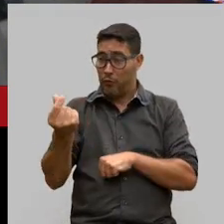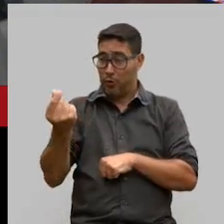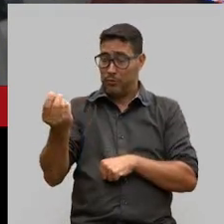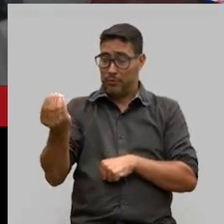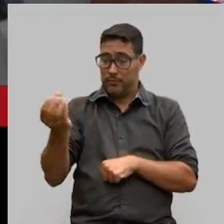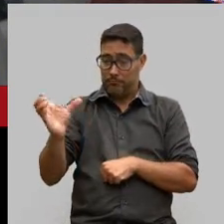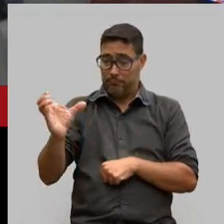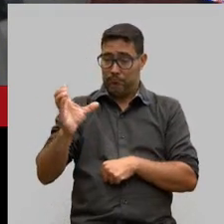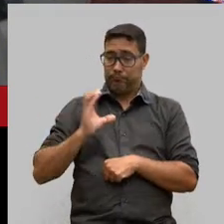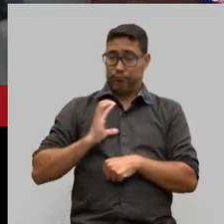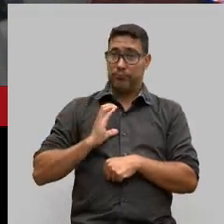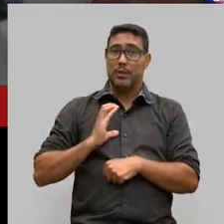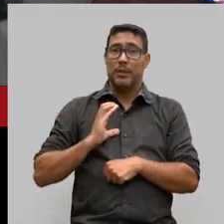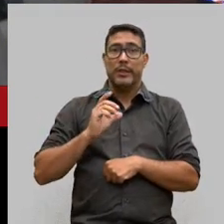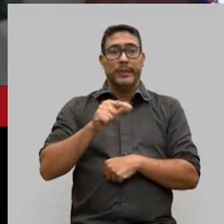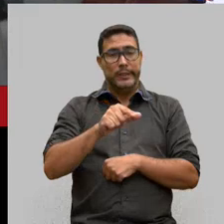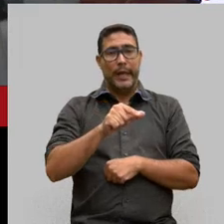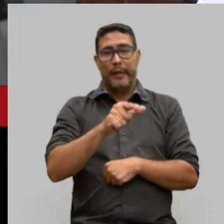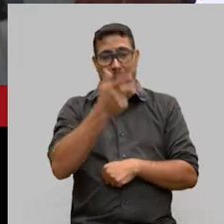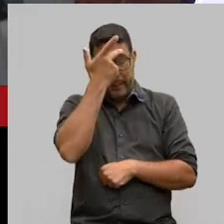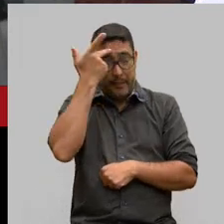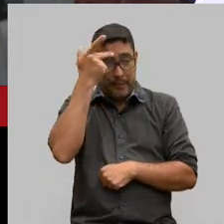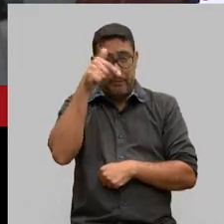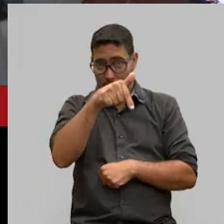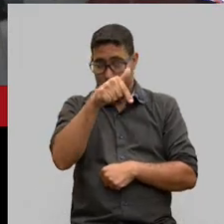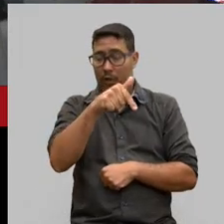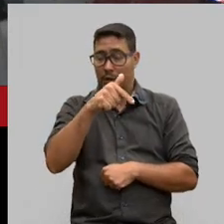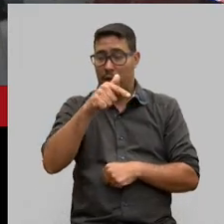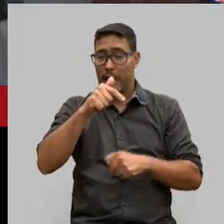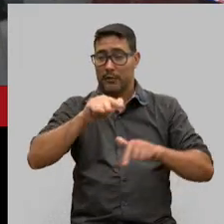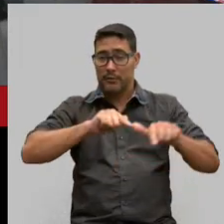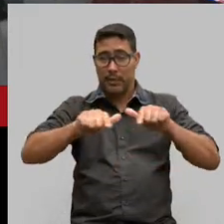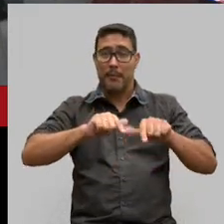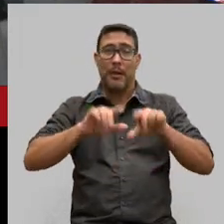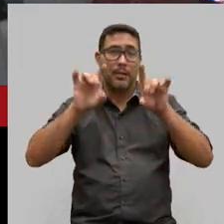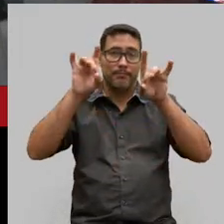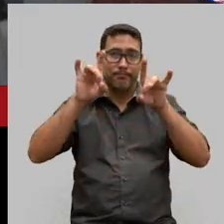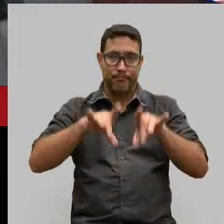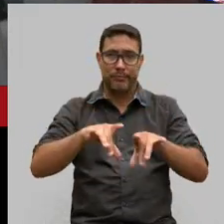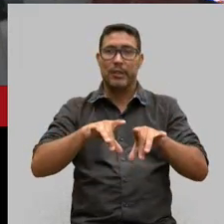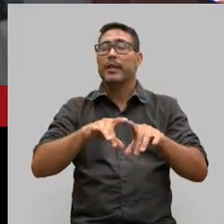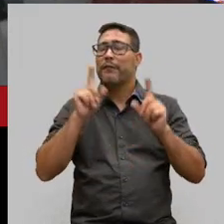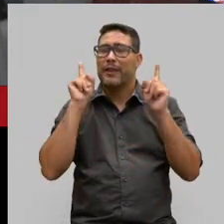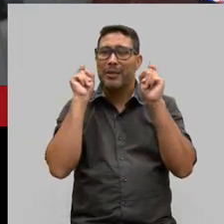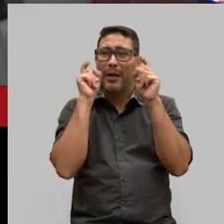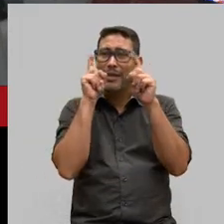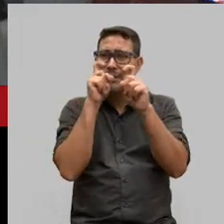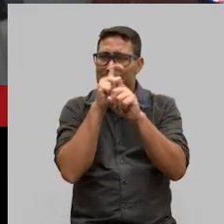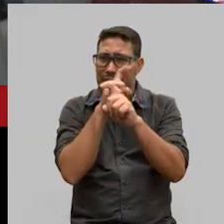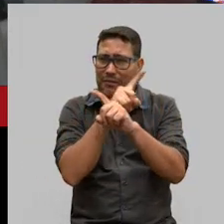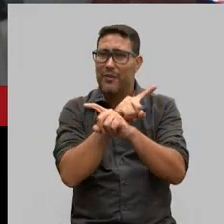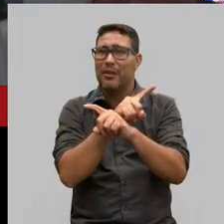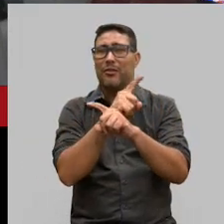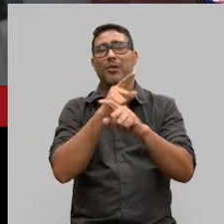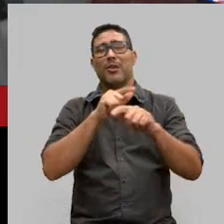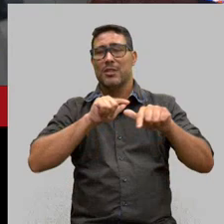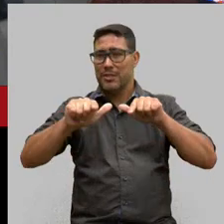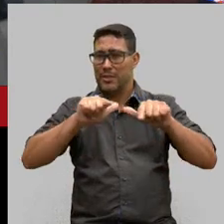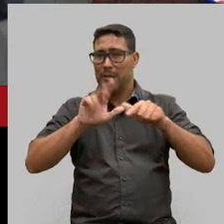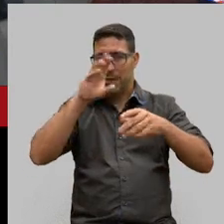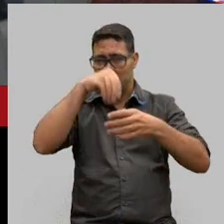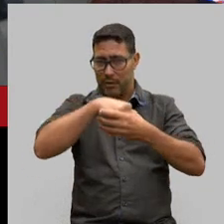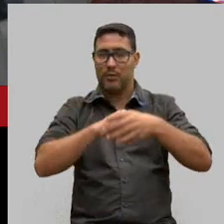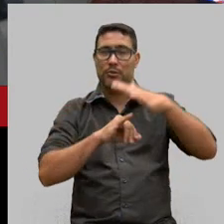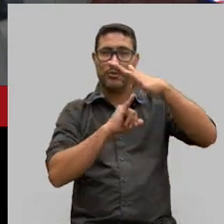que v e Mexe a gente perde um profissional profissional tá ficando cada dia mais difícil trabalhar dentro das entidades